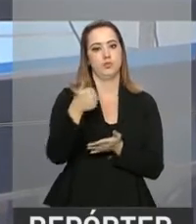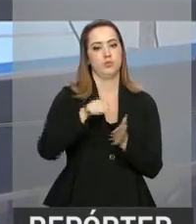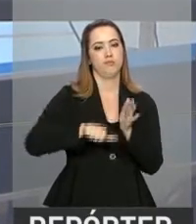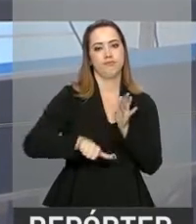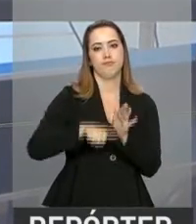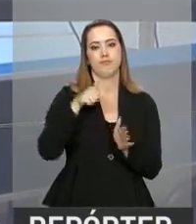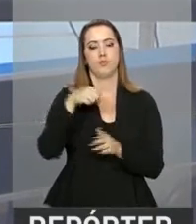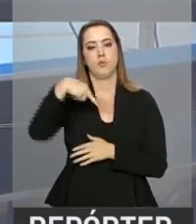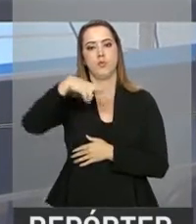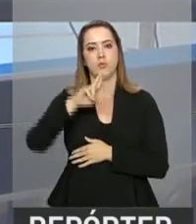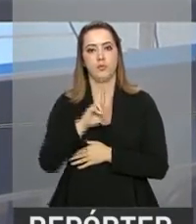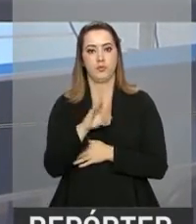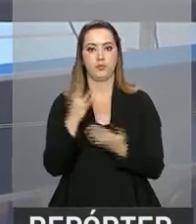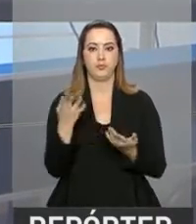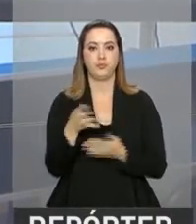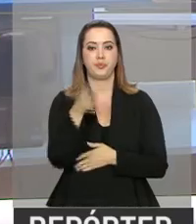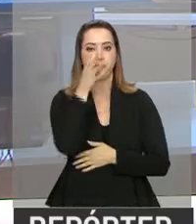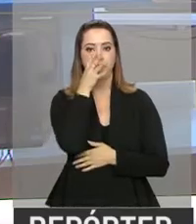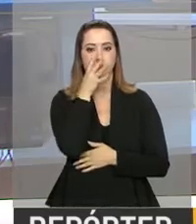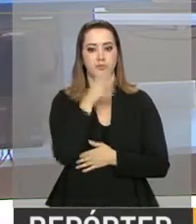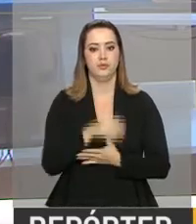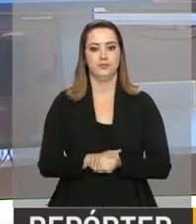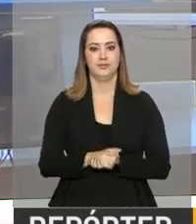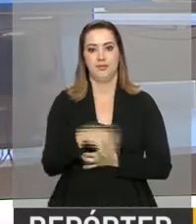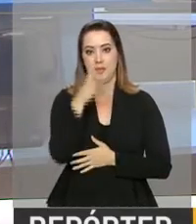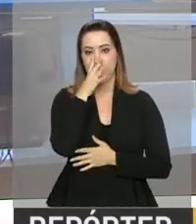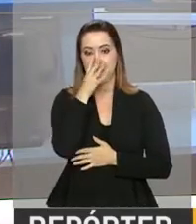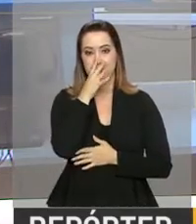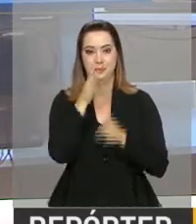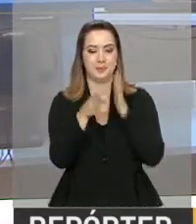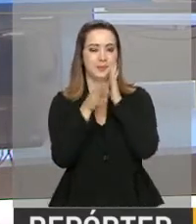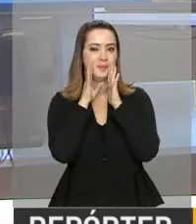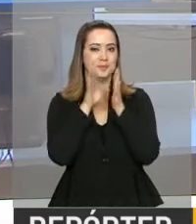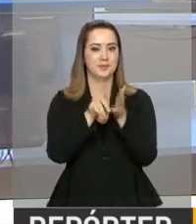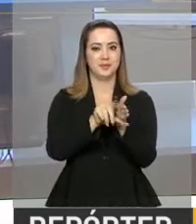edição do dia do Repórter NBR. Acompanhe também